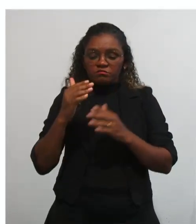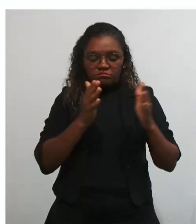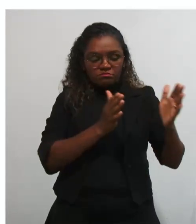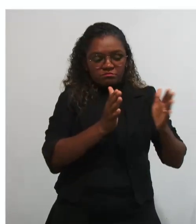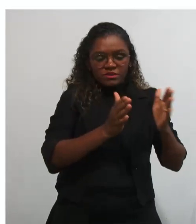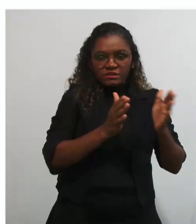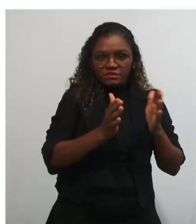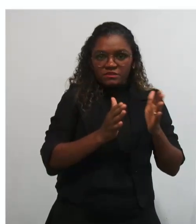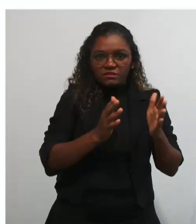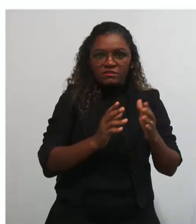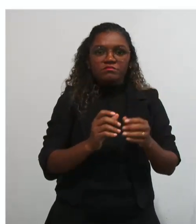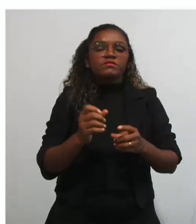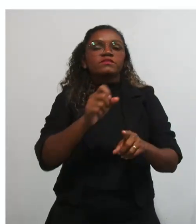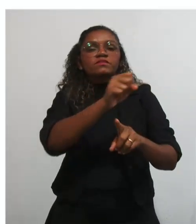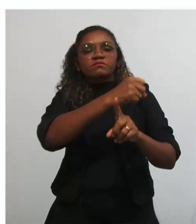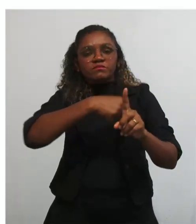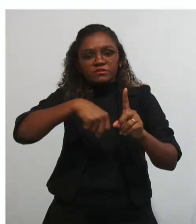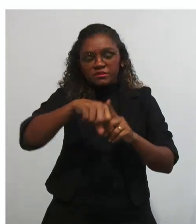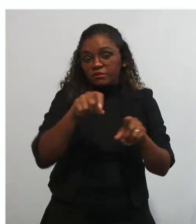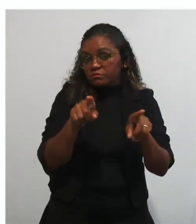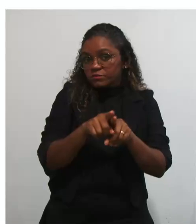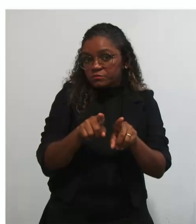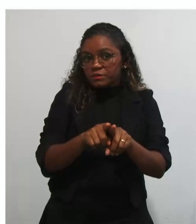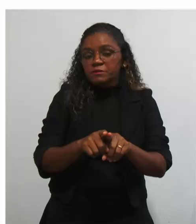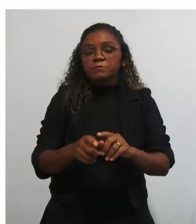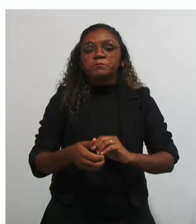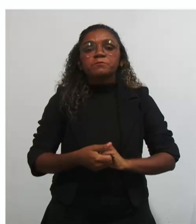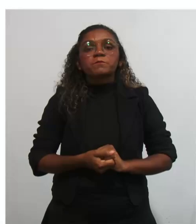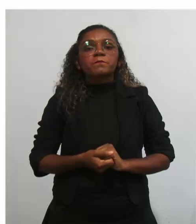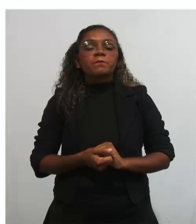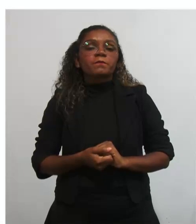e segmento social. Então,